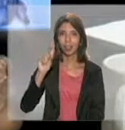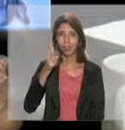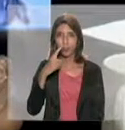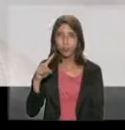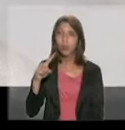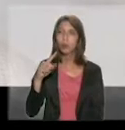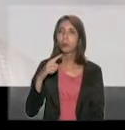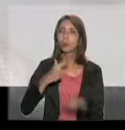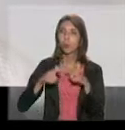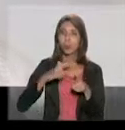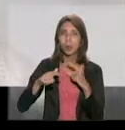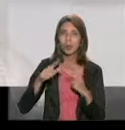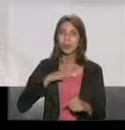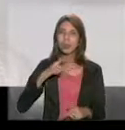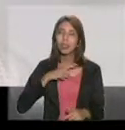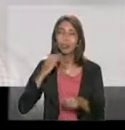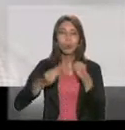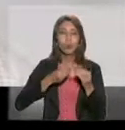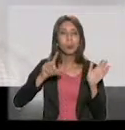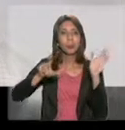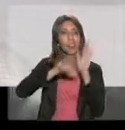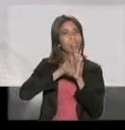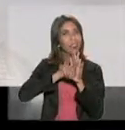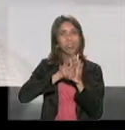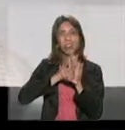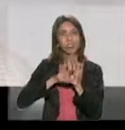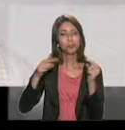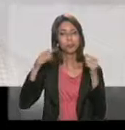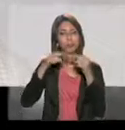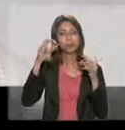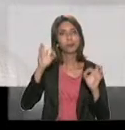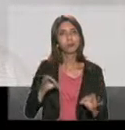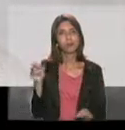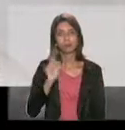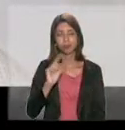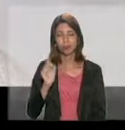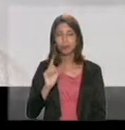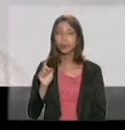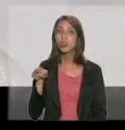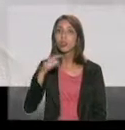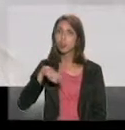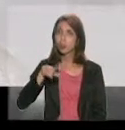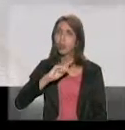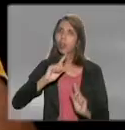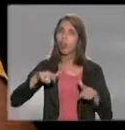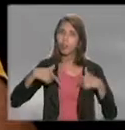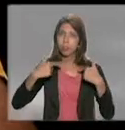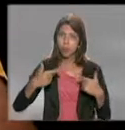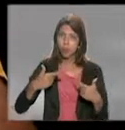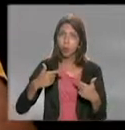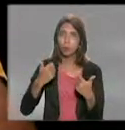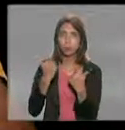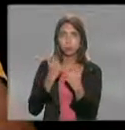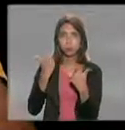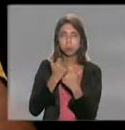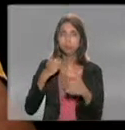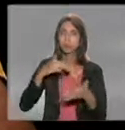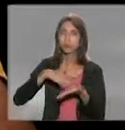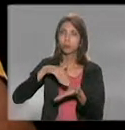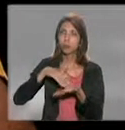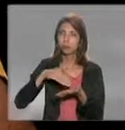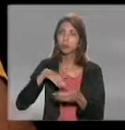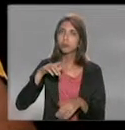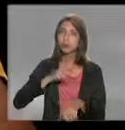nosso, o Ilacir Galvão, numa problemática em relação à má aplicação da lei de cotas, né? Nós trouxemos